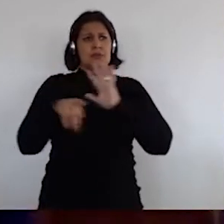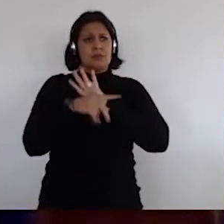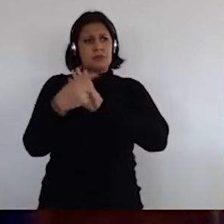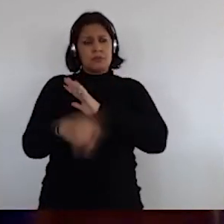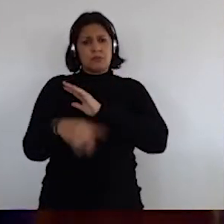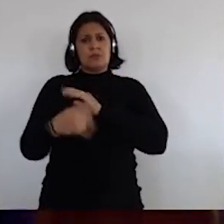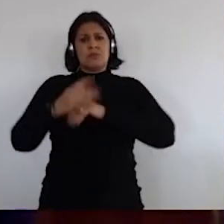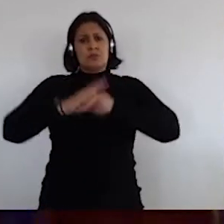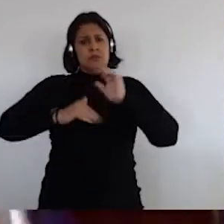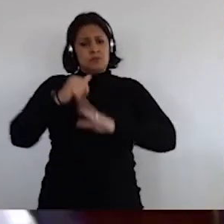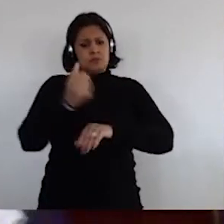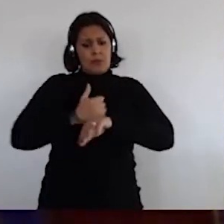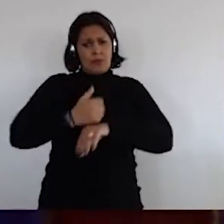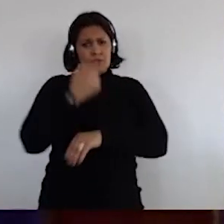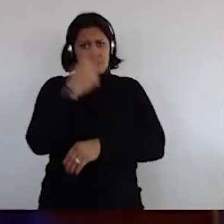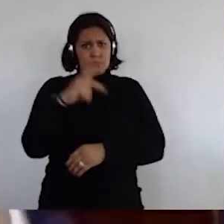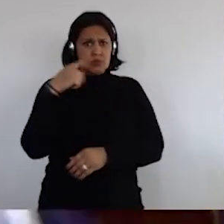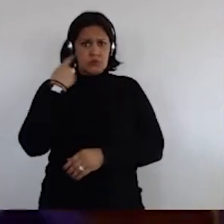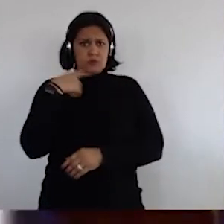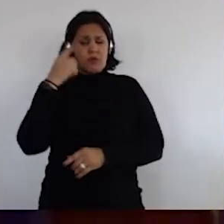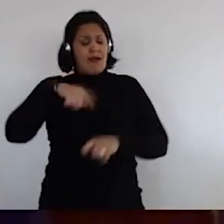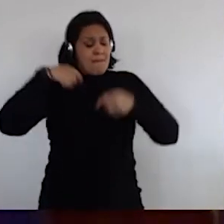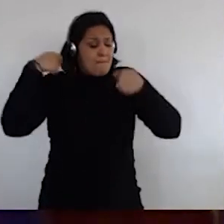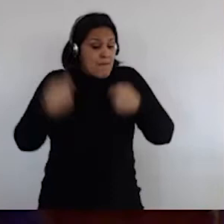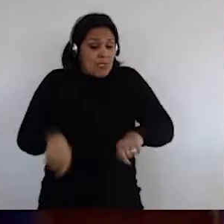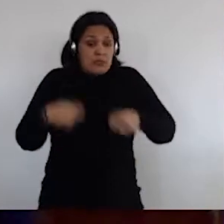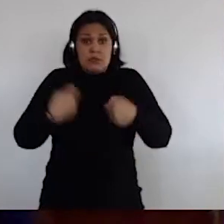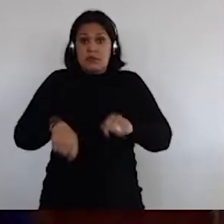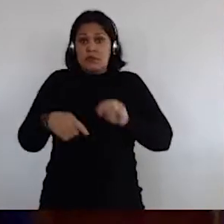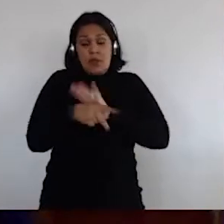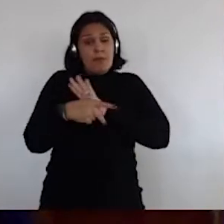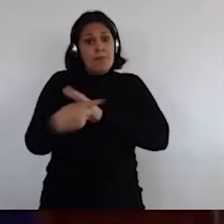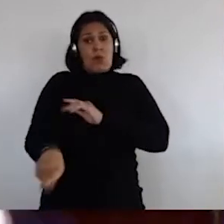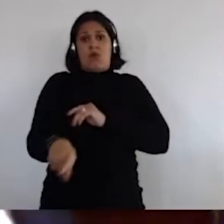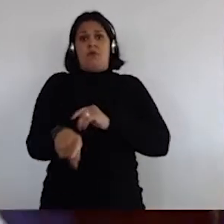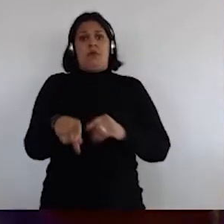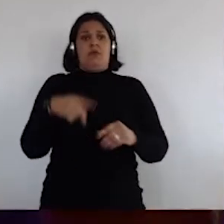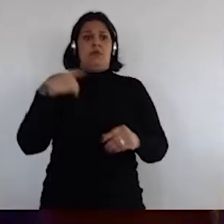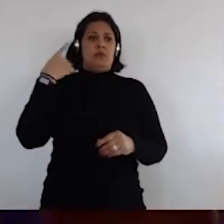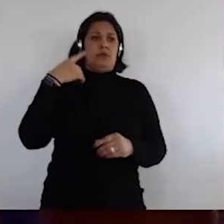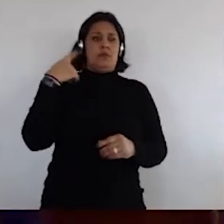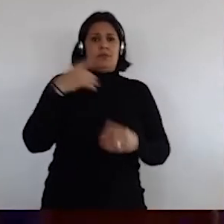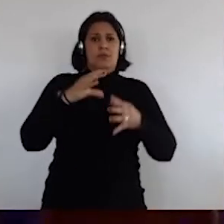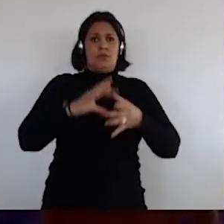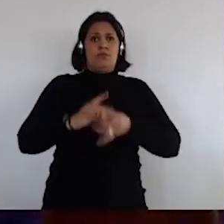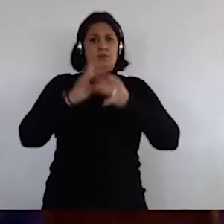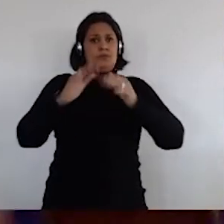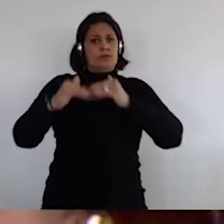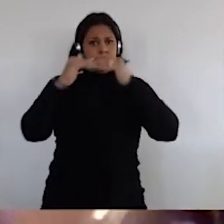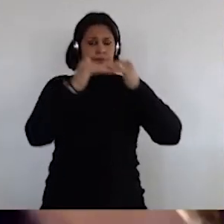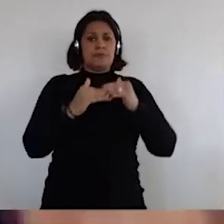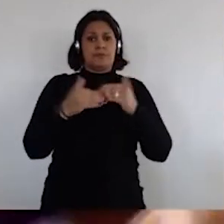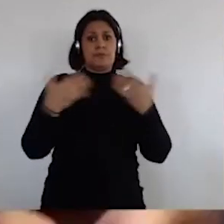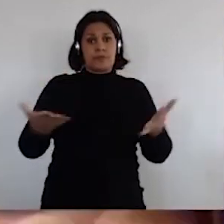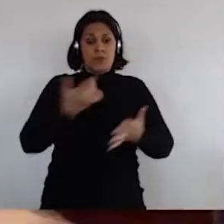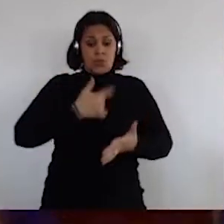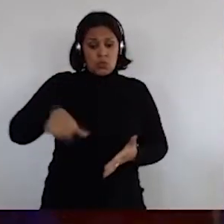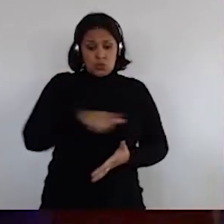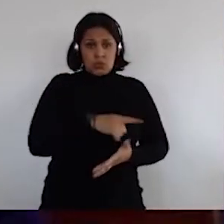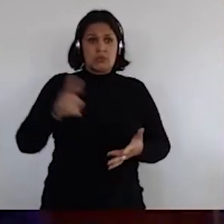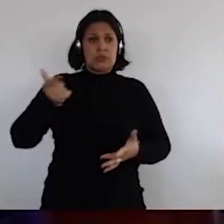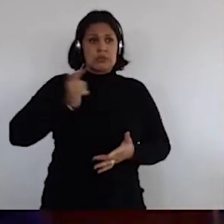do advogado, são necessárias para a própria democracia e que para que tenhamos mulheres